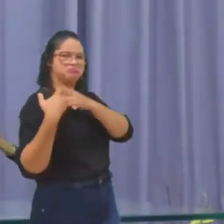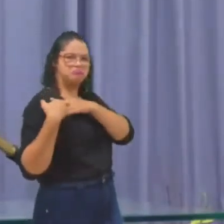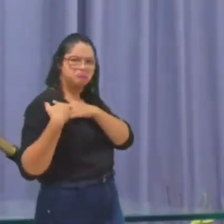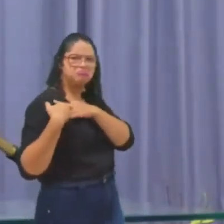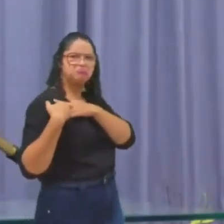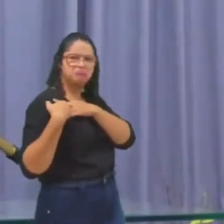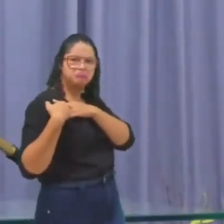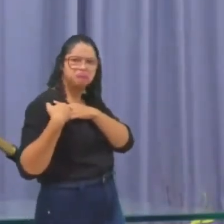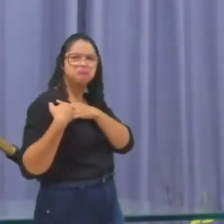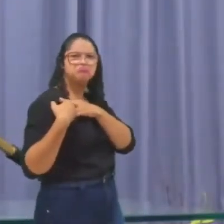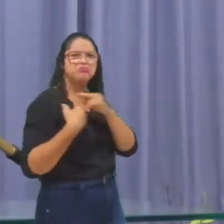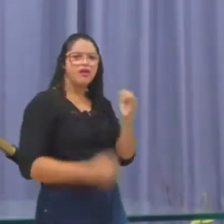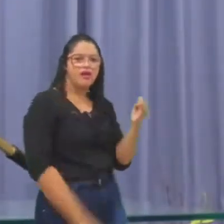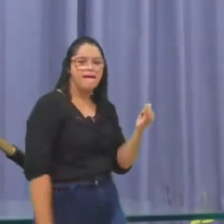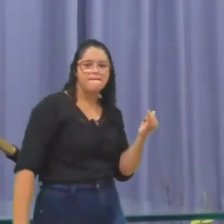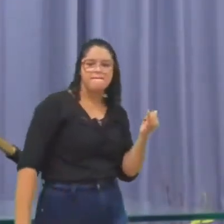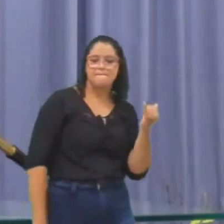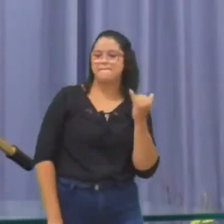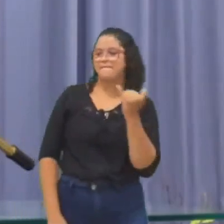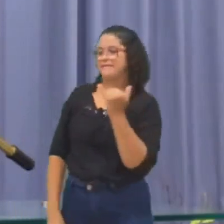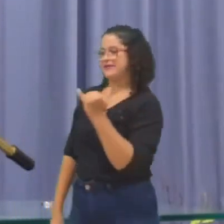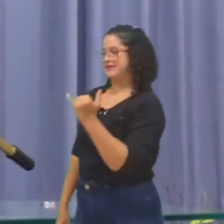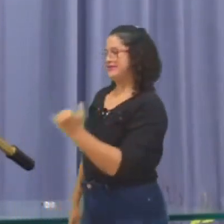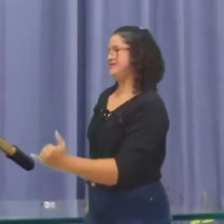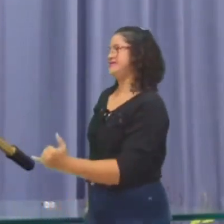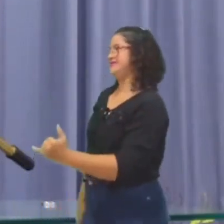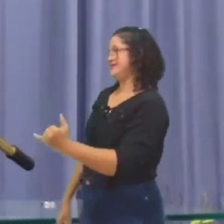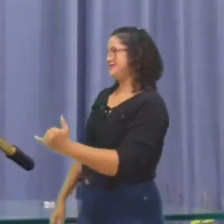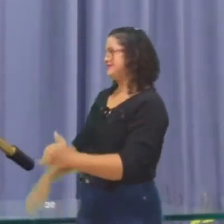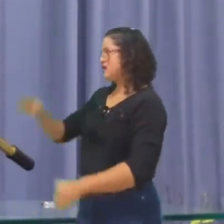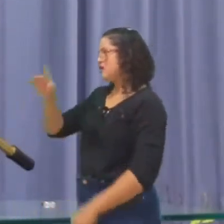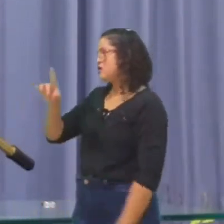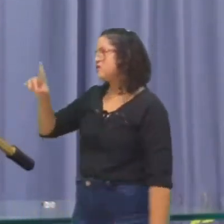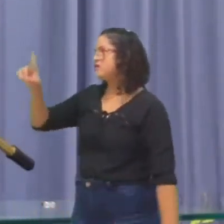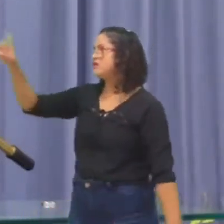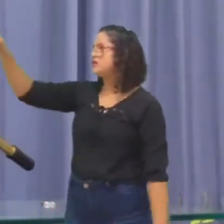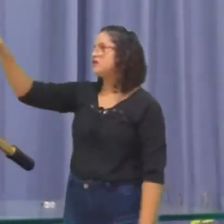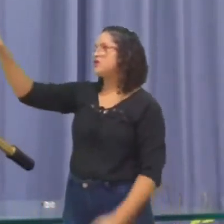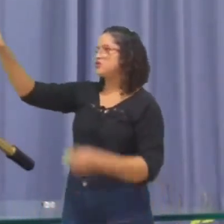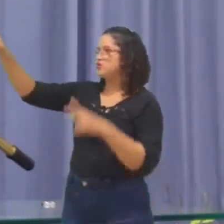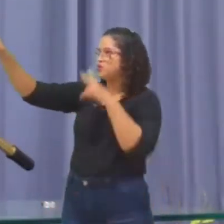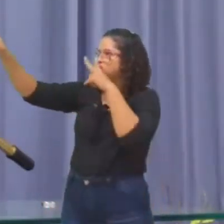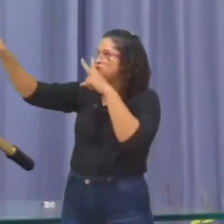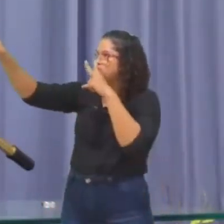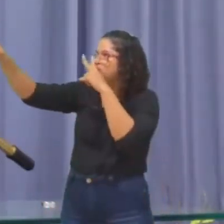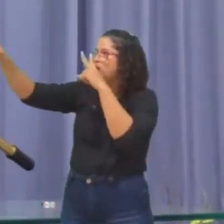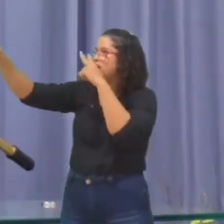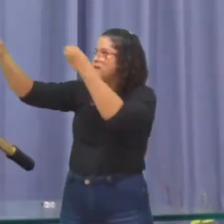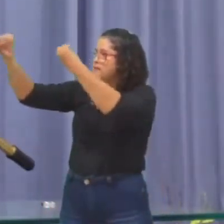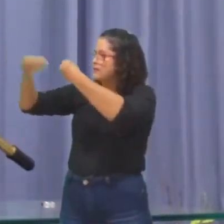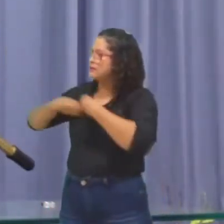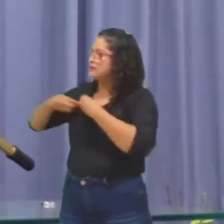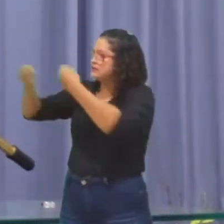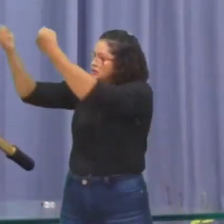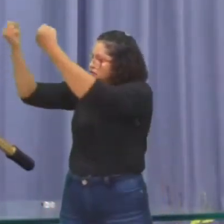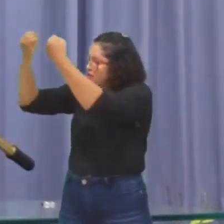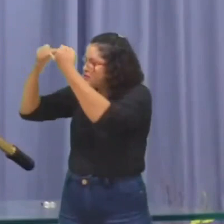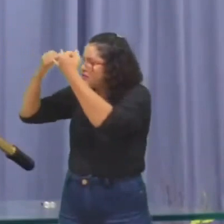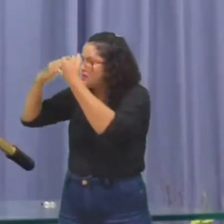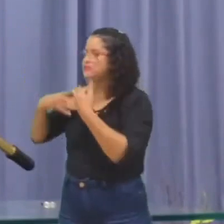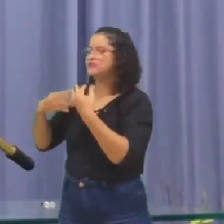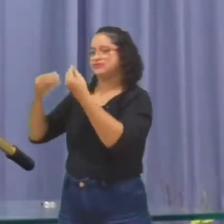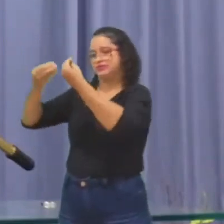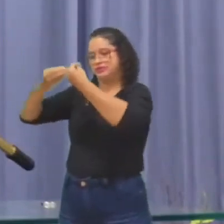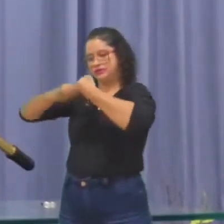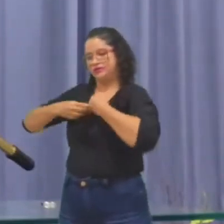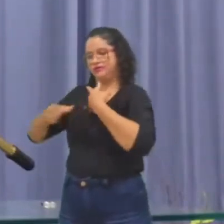trouxeram as informações, mas disseram: Deus é todo-poderoso para nos abençoar e para nos dar